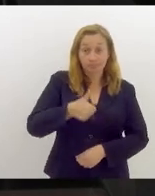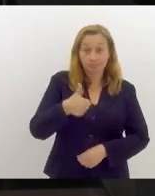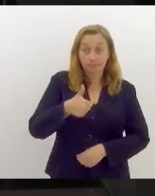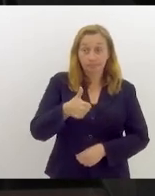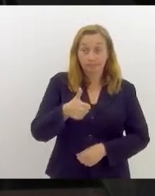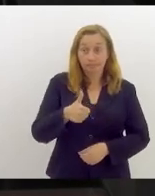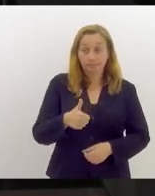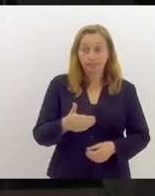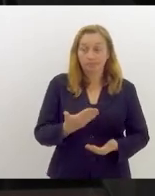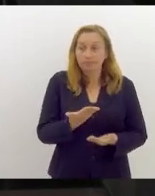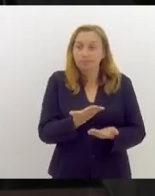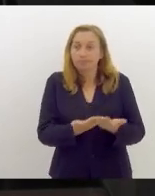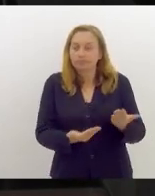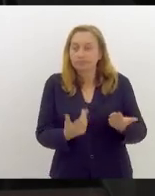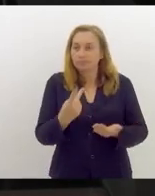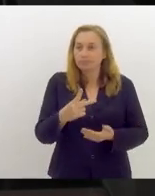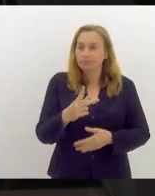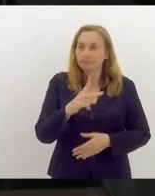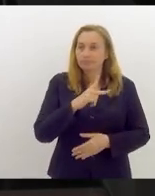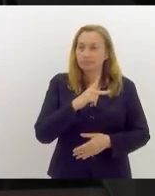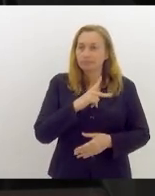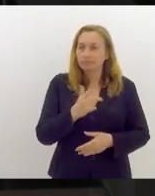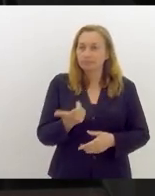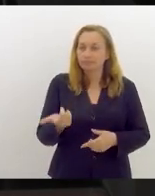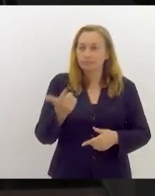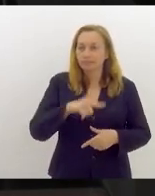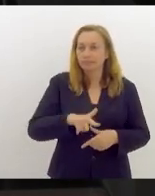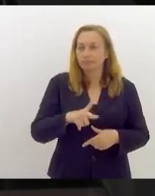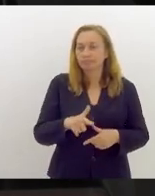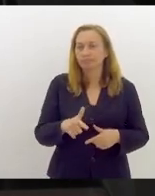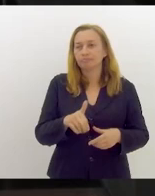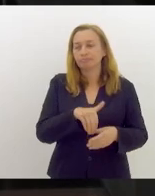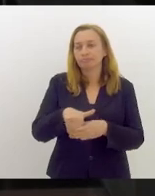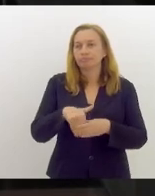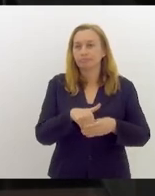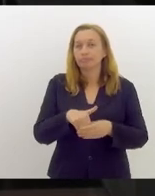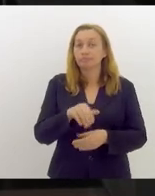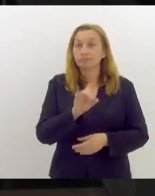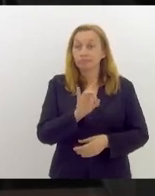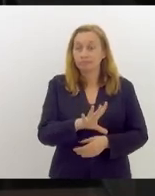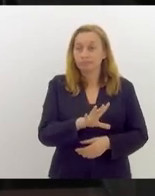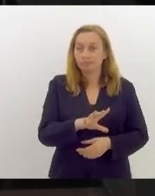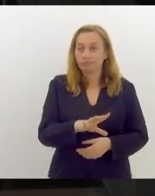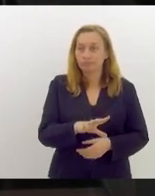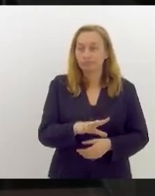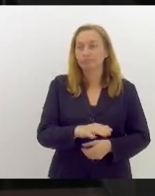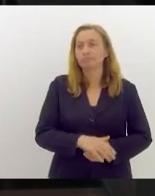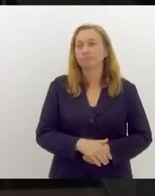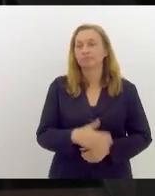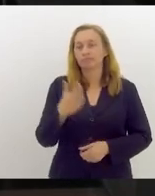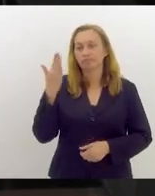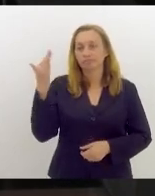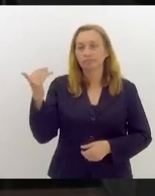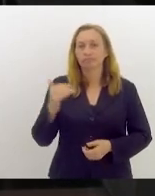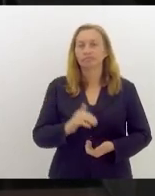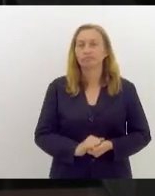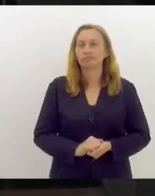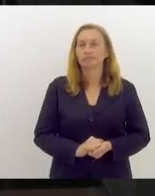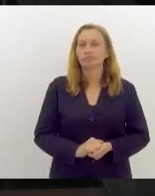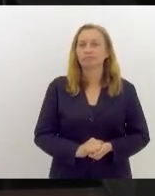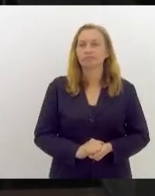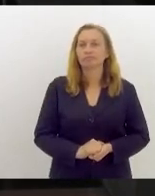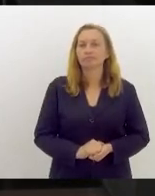perde a sua própria reeleição isso só já é um fenômeno